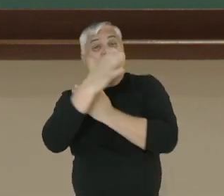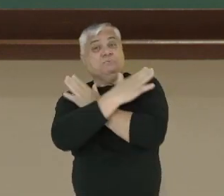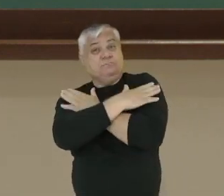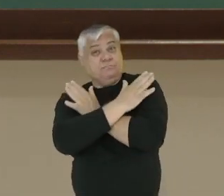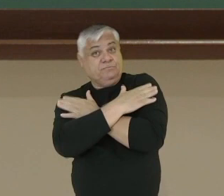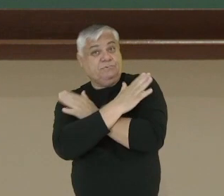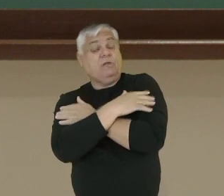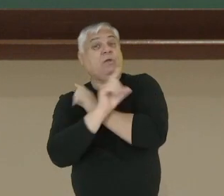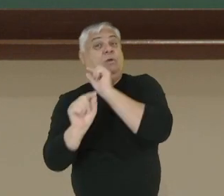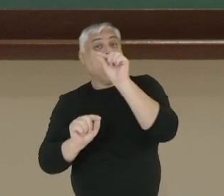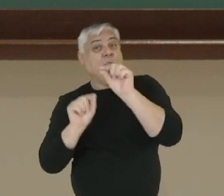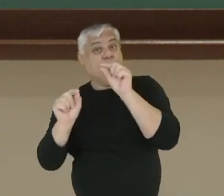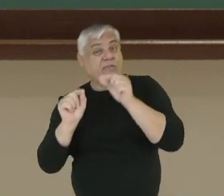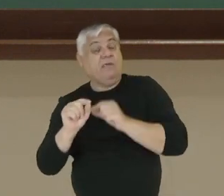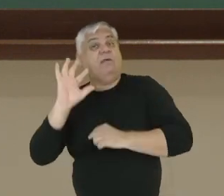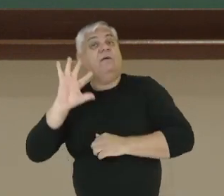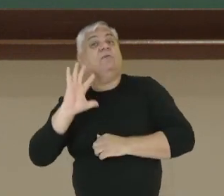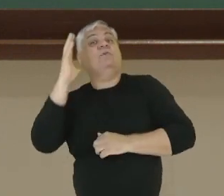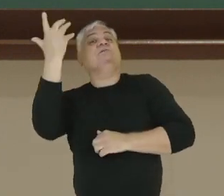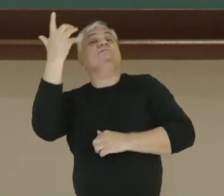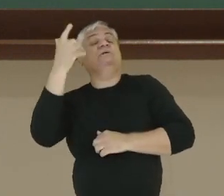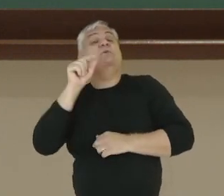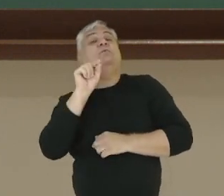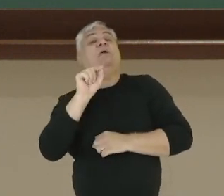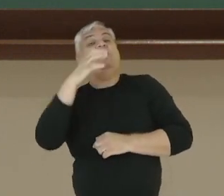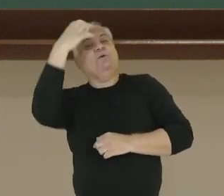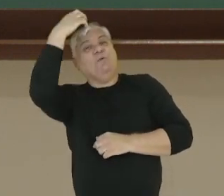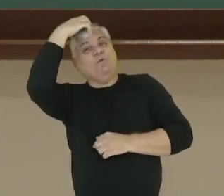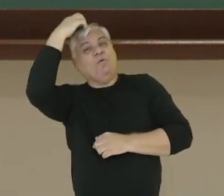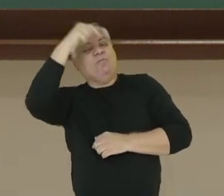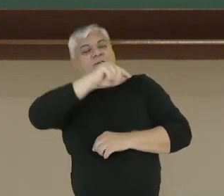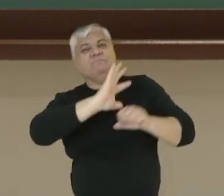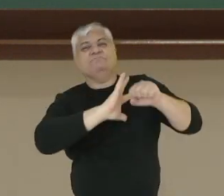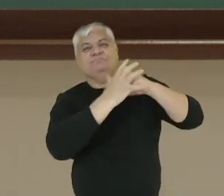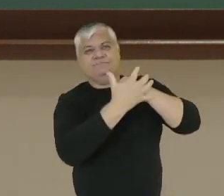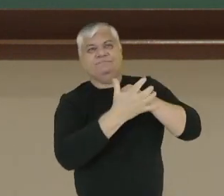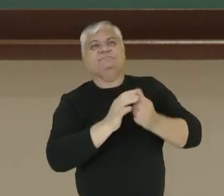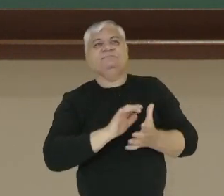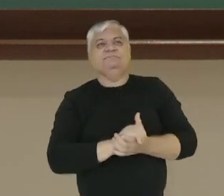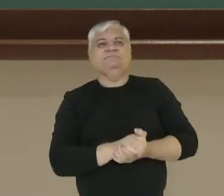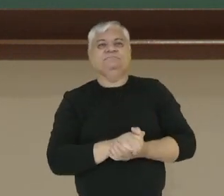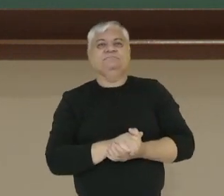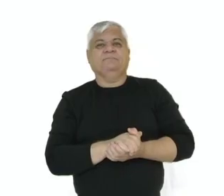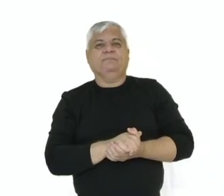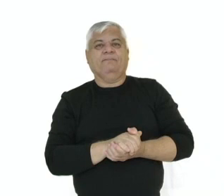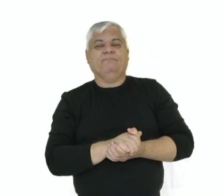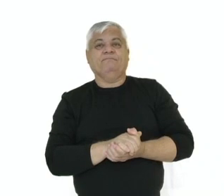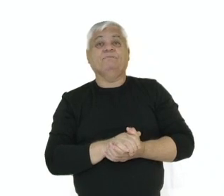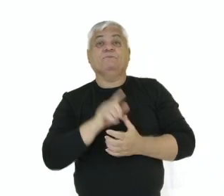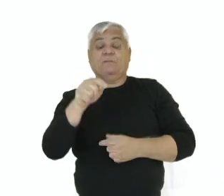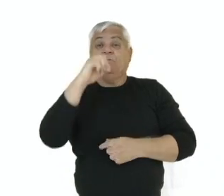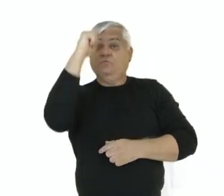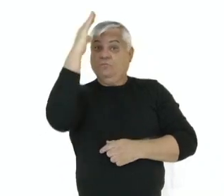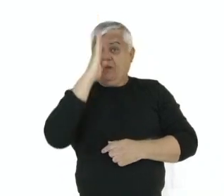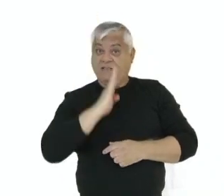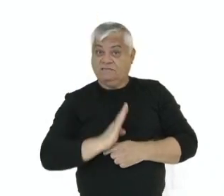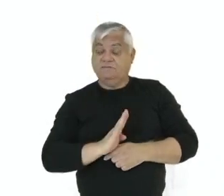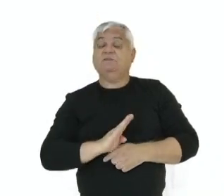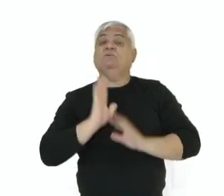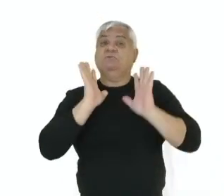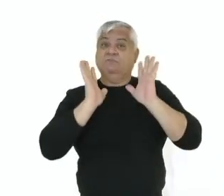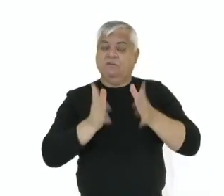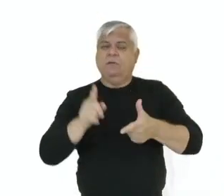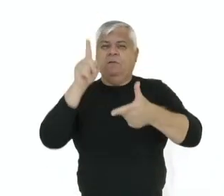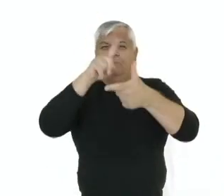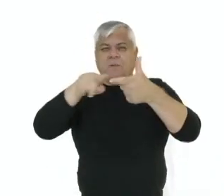E isso tudo foi ocasionado aí por conta da pandemia. Sim, pois no Brasil estamos